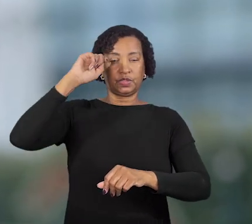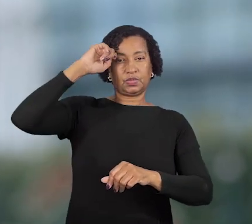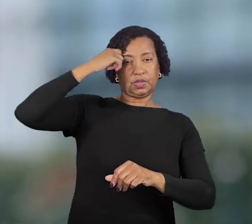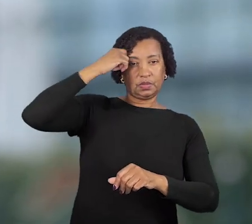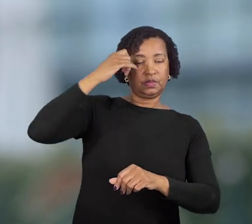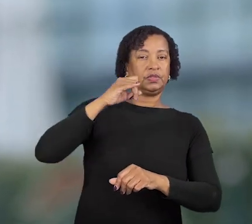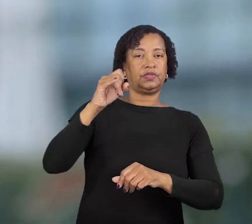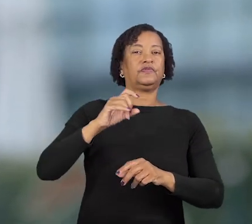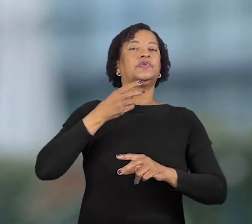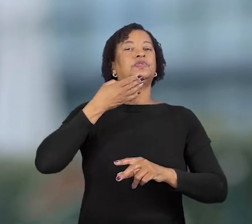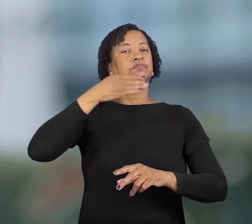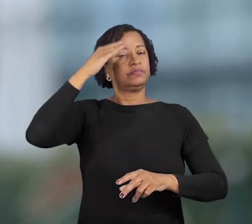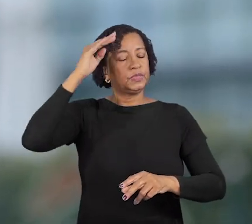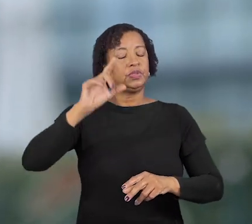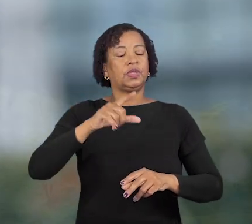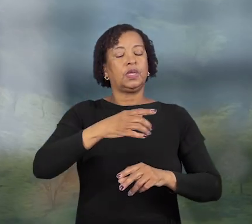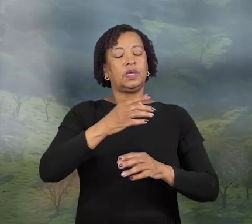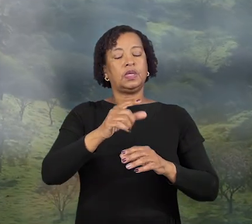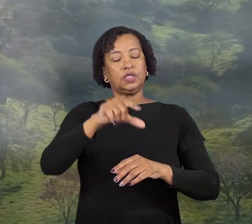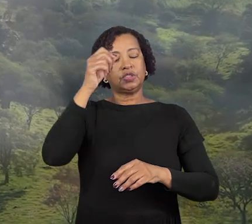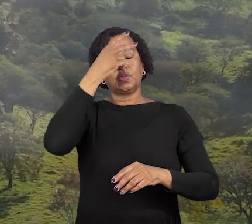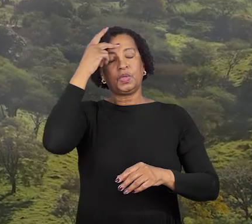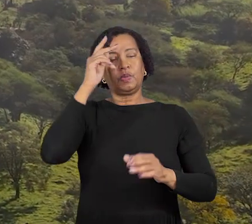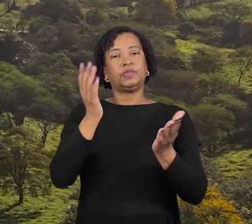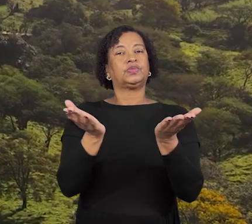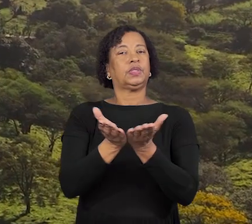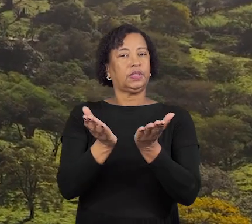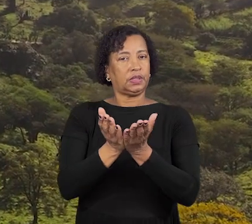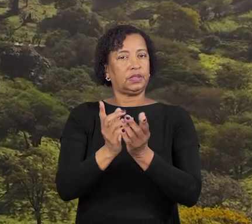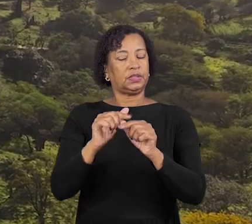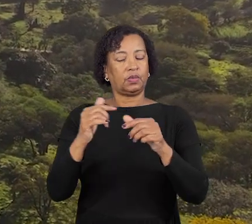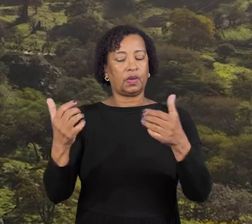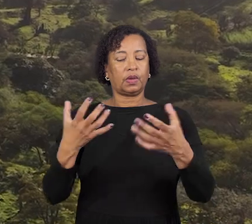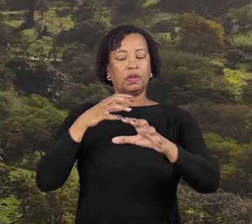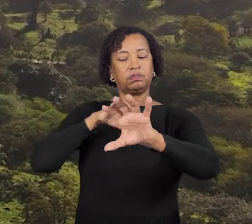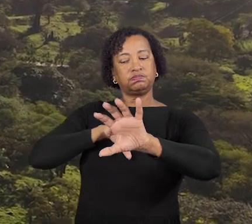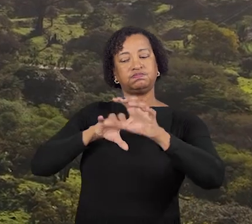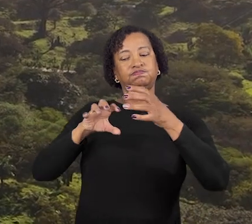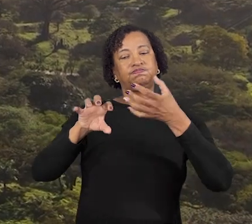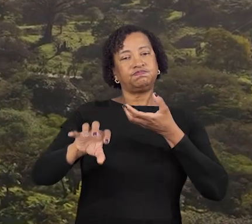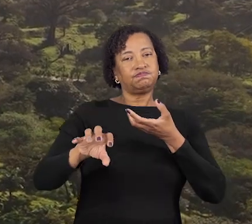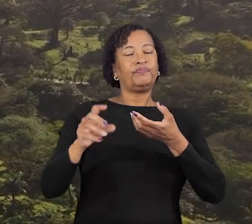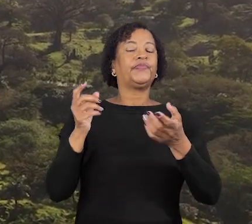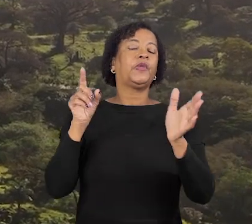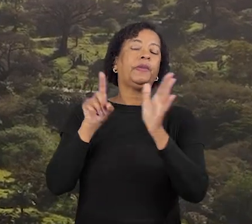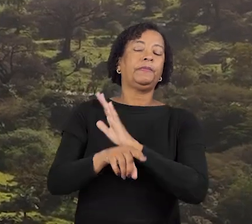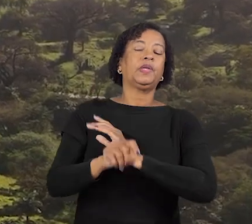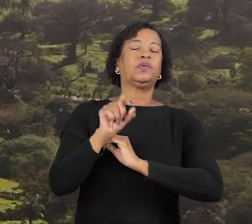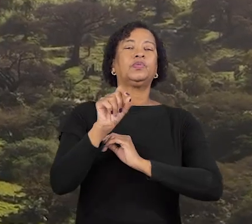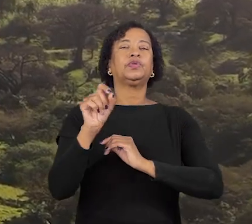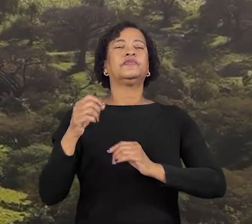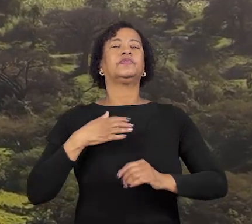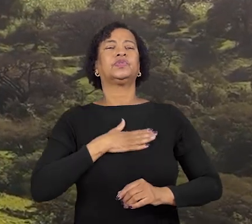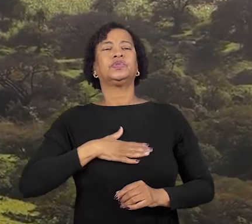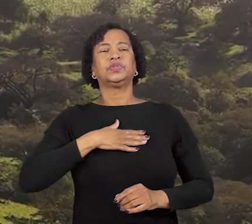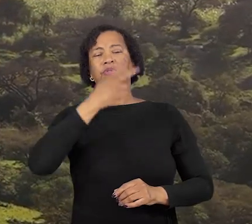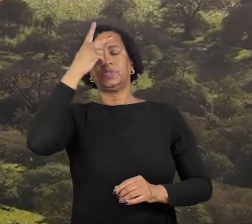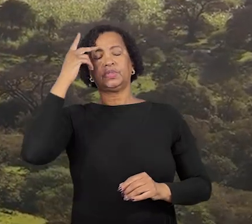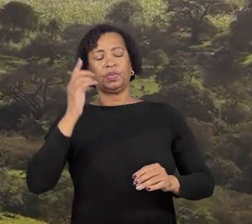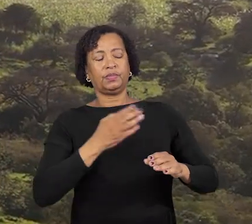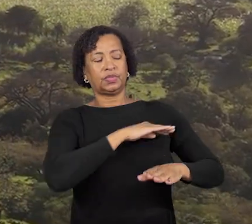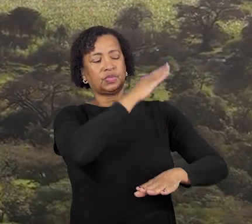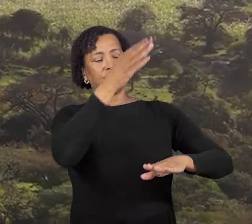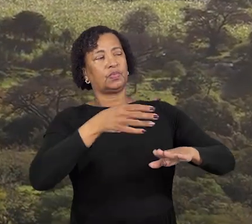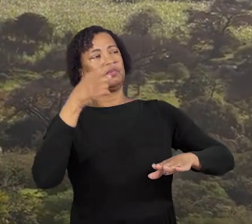negro. Se você é judeu, escolha um cristão. Agora coloque-se no lugar dessa pessoa e pergunte-se o que você gostaria que alguém no topo da